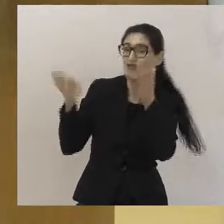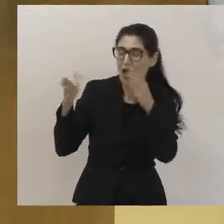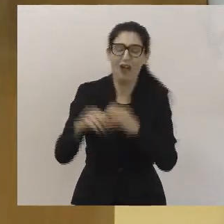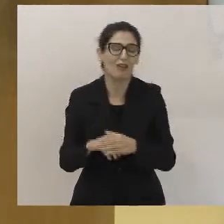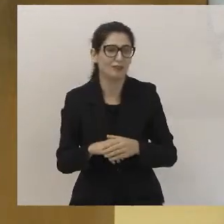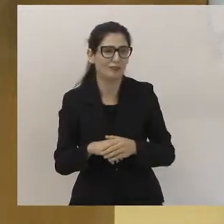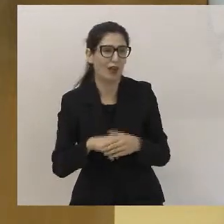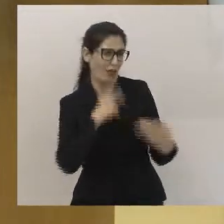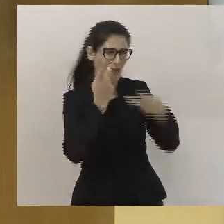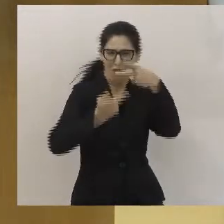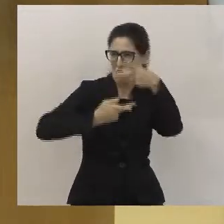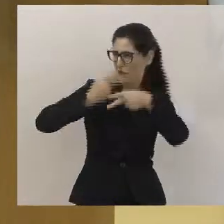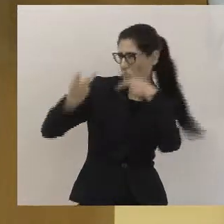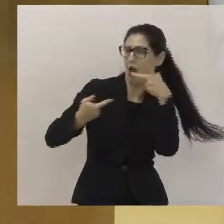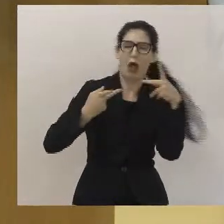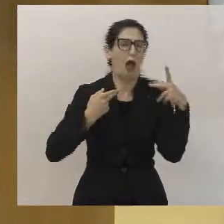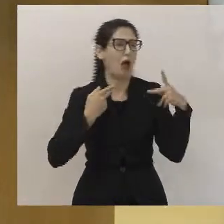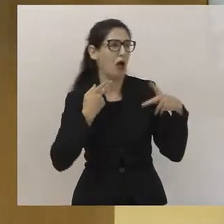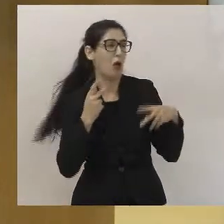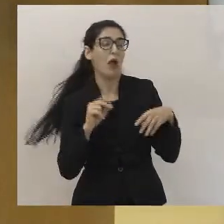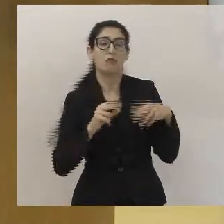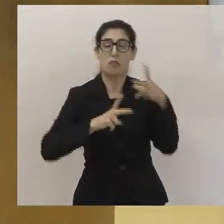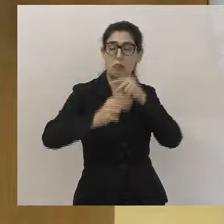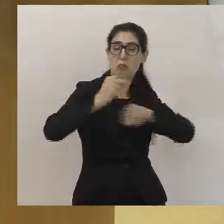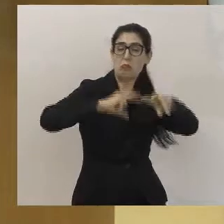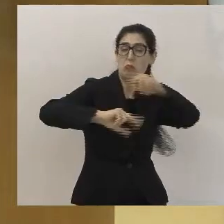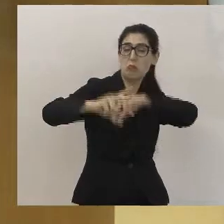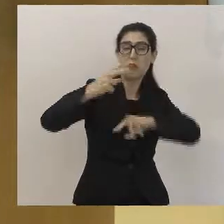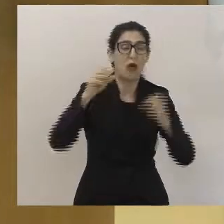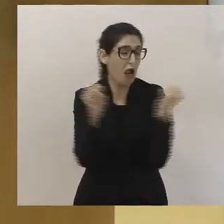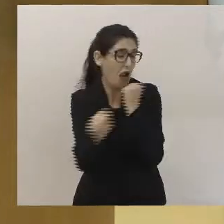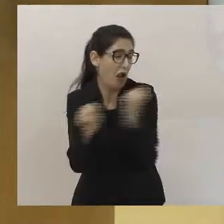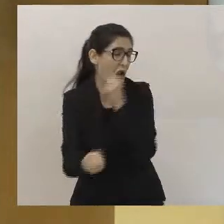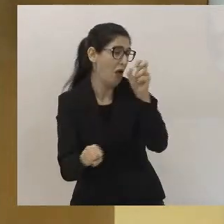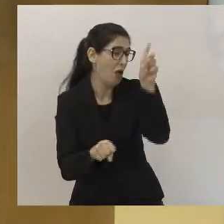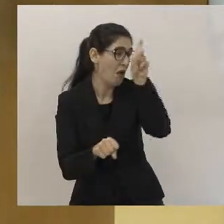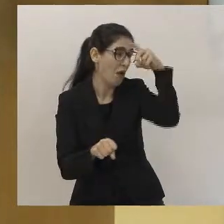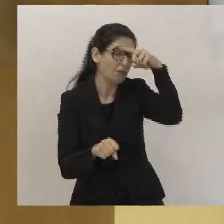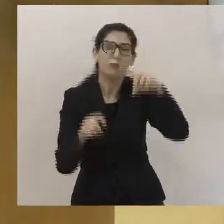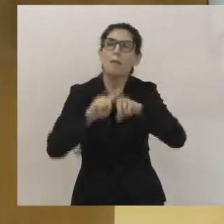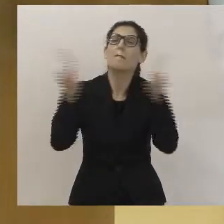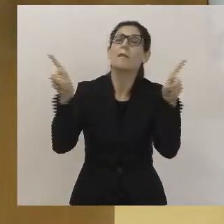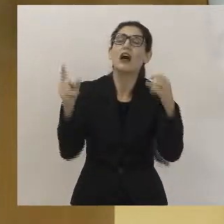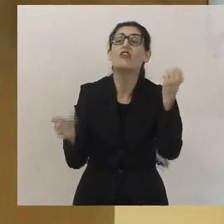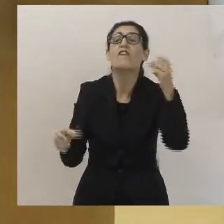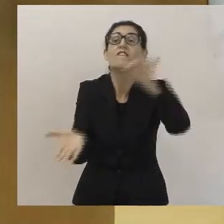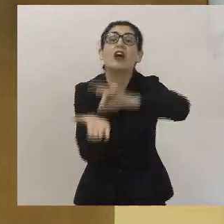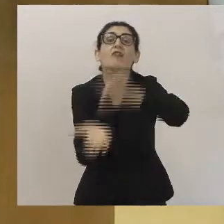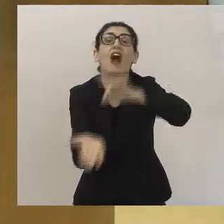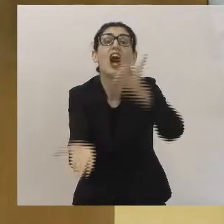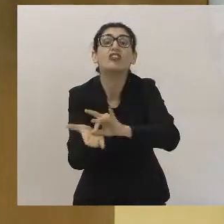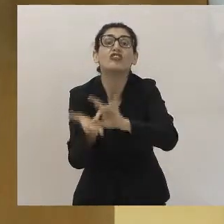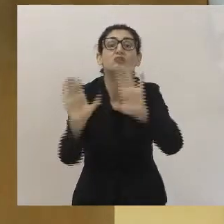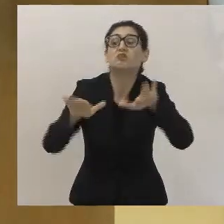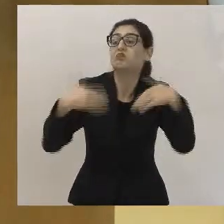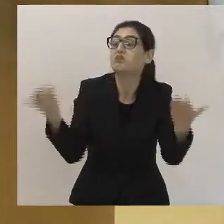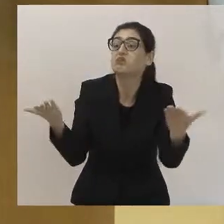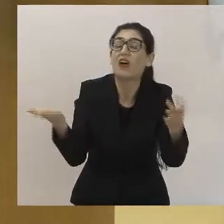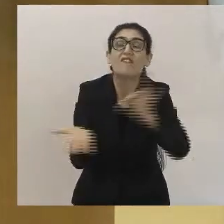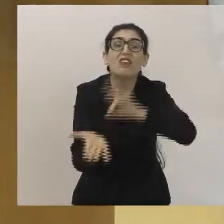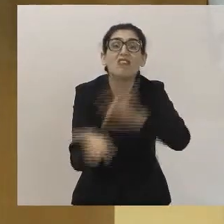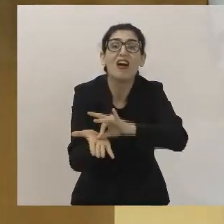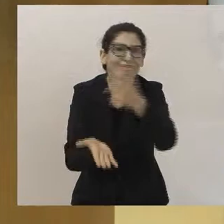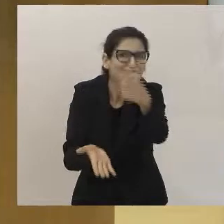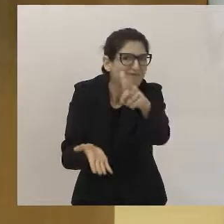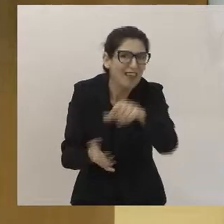falas que vão lá é construir provocou na cadeia o pronto socorro aí falaram que